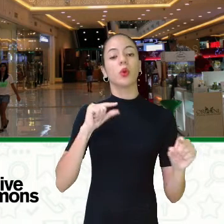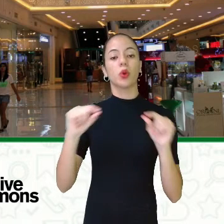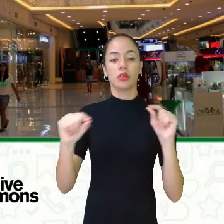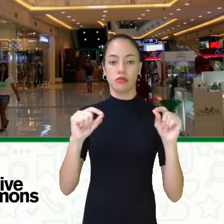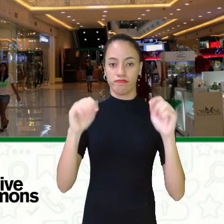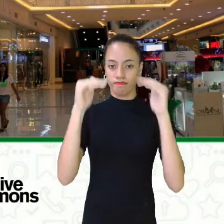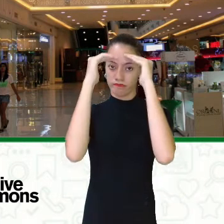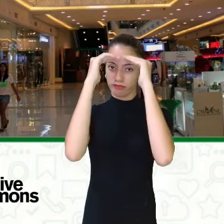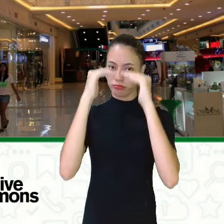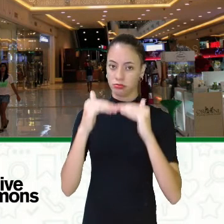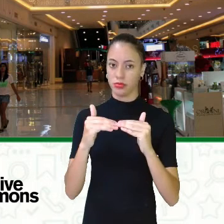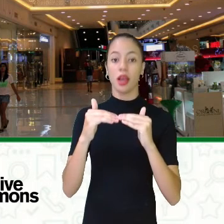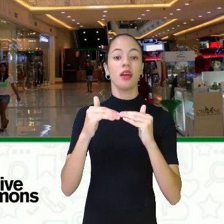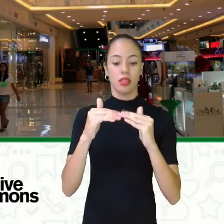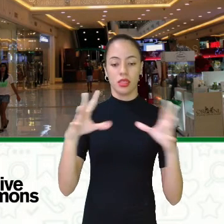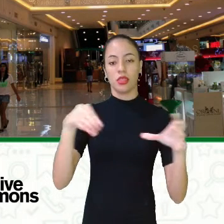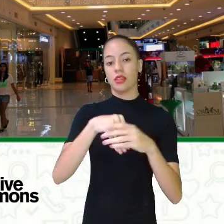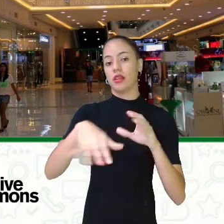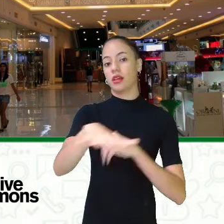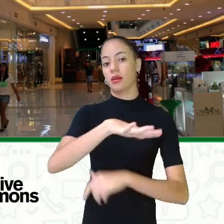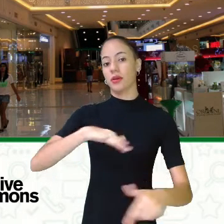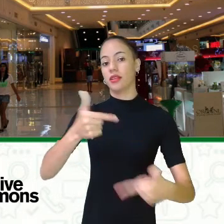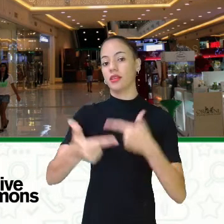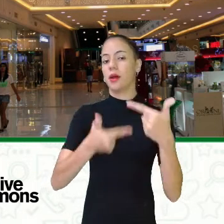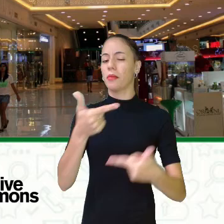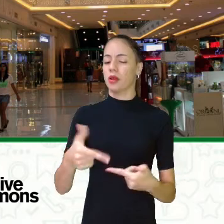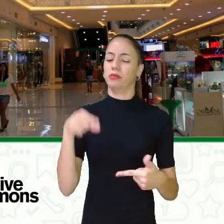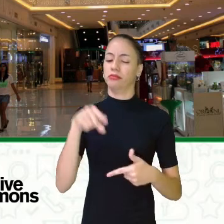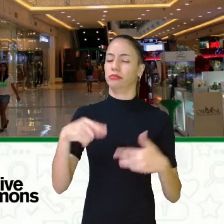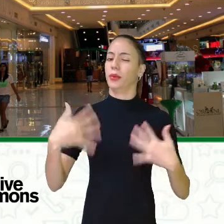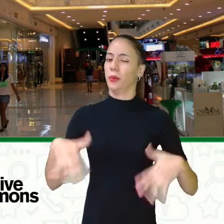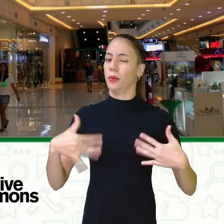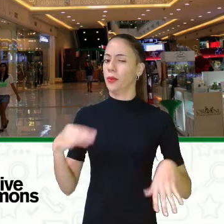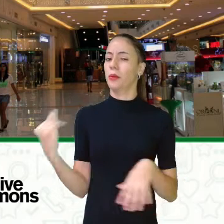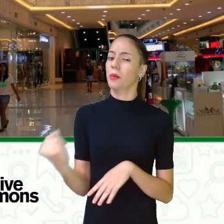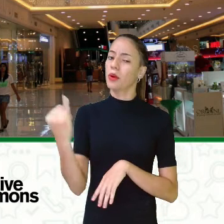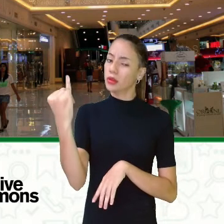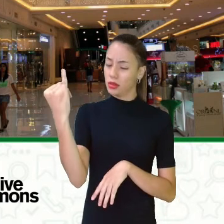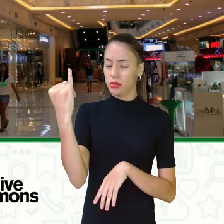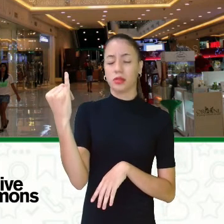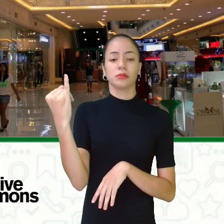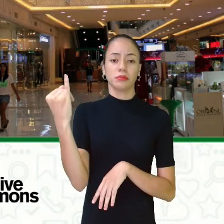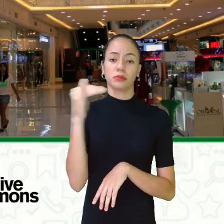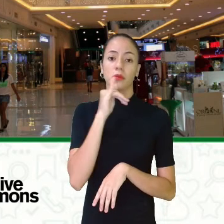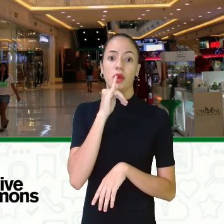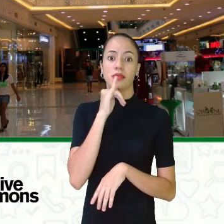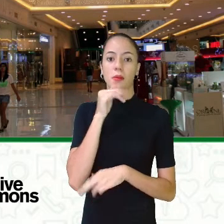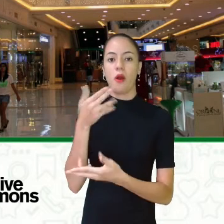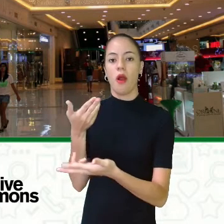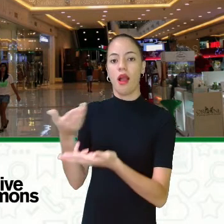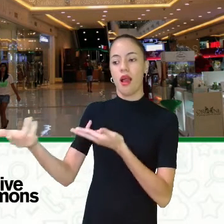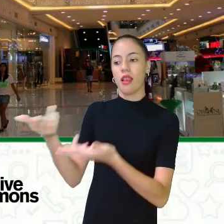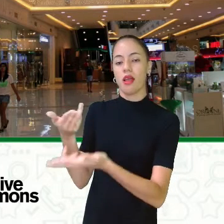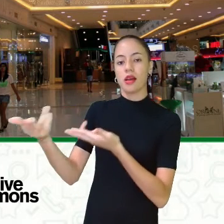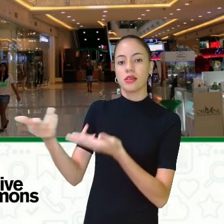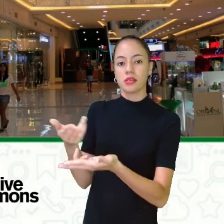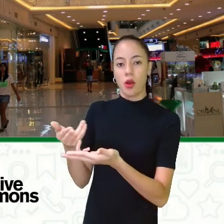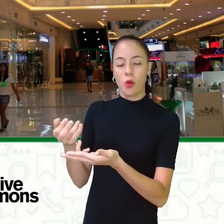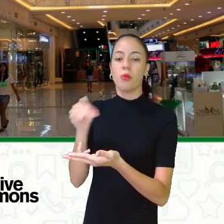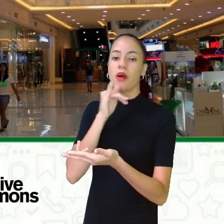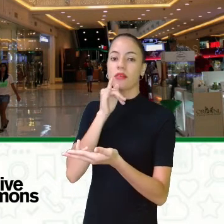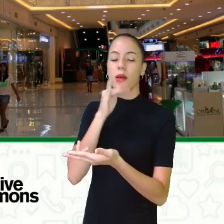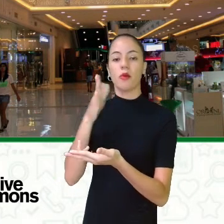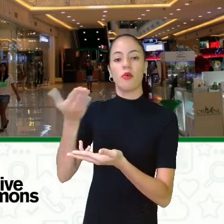trabalho, que é o quê? Extremamente importante. Tanto na relação do empregado com o